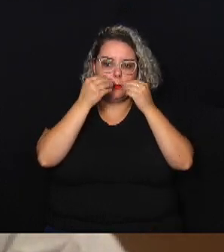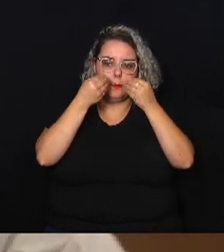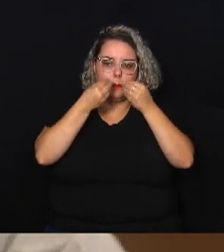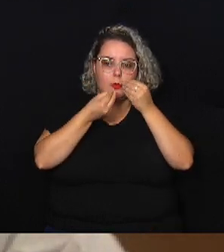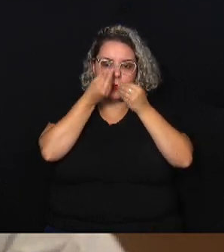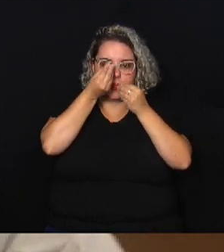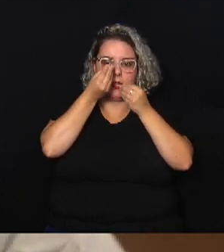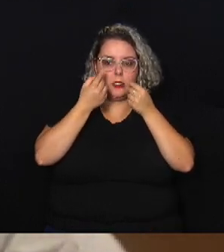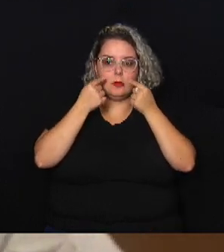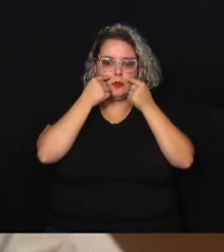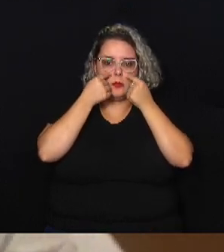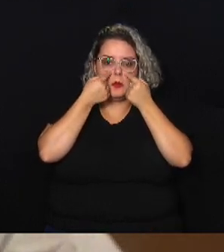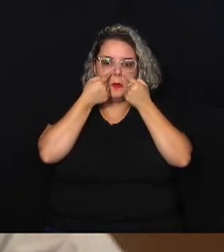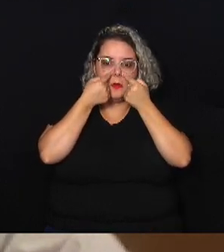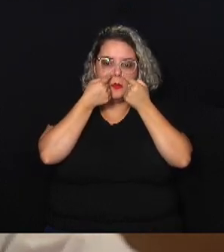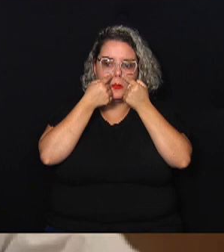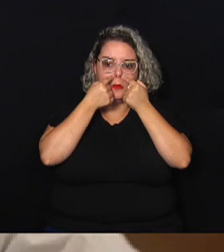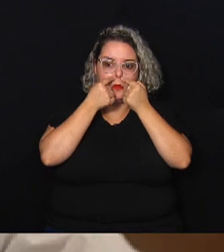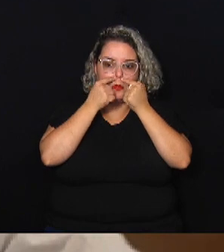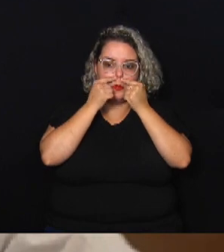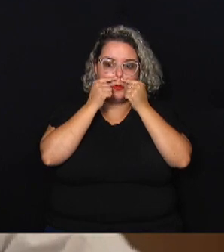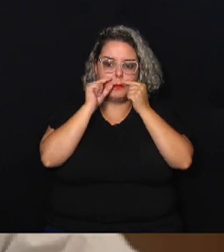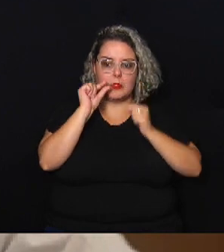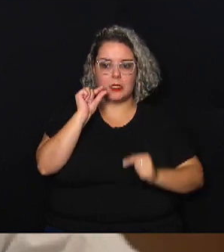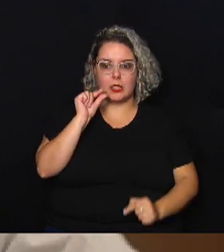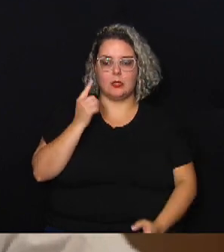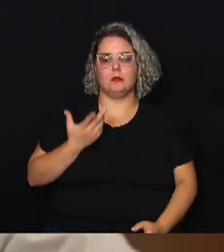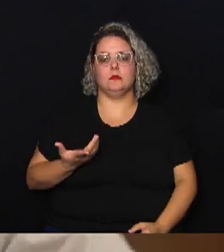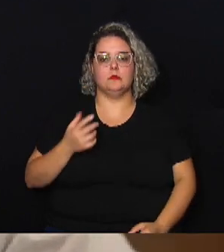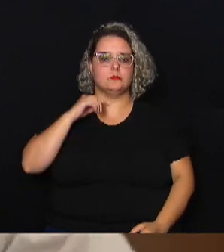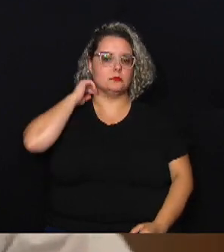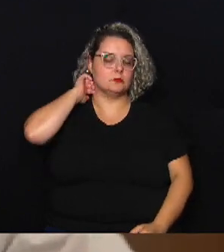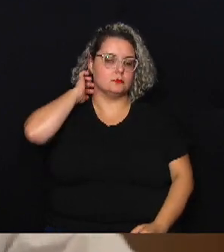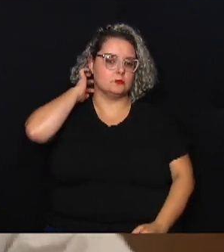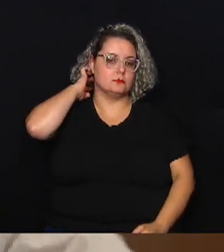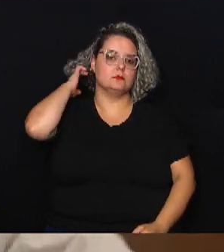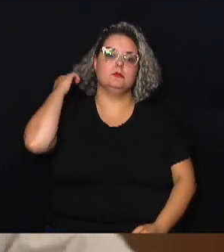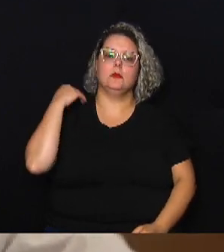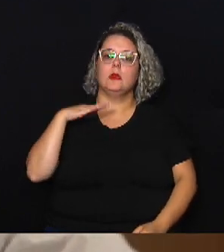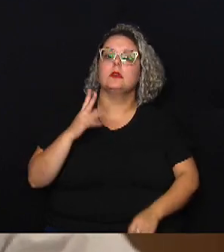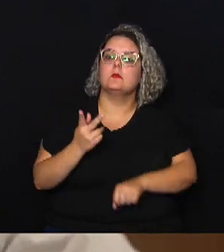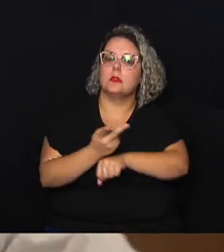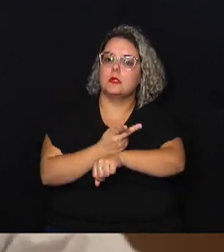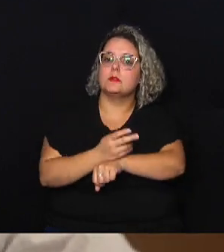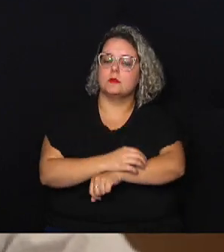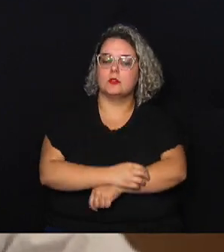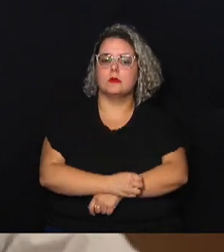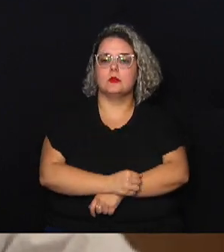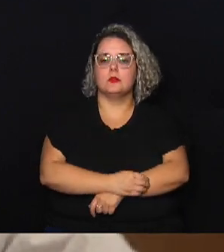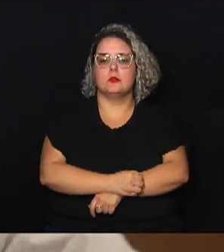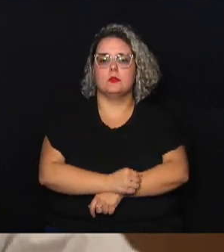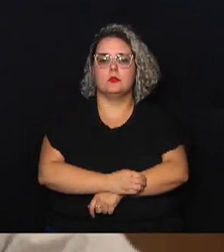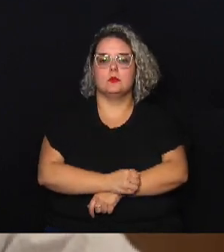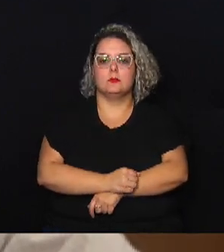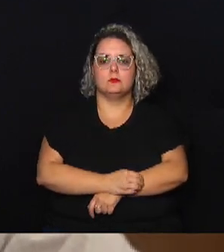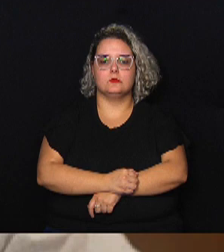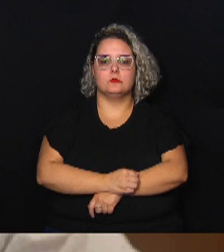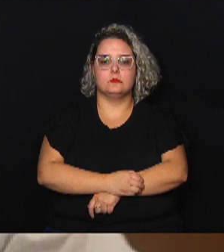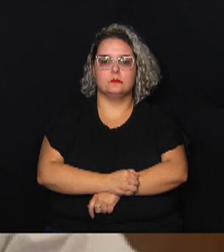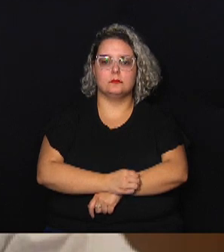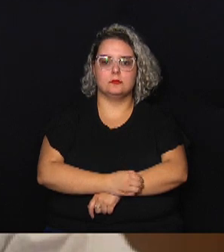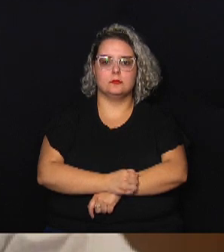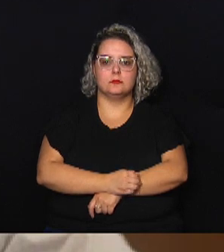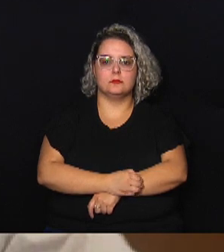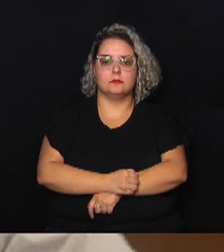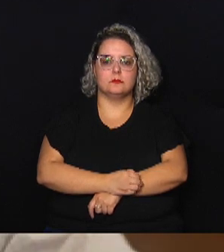com um corte pequeno aqui embaixo, mas é uma das mais procuradas. A pálpebra, eu acho que ela é